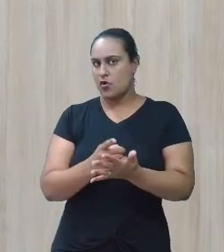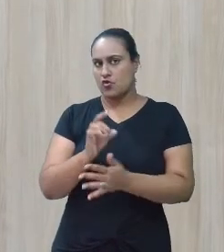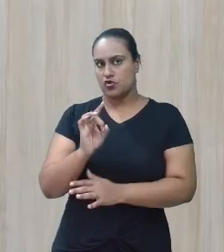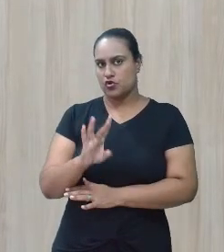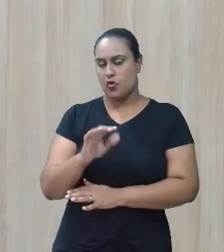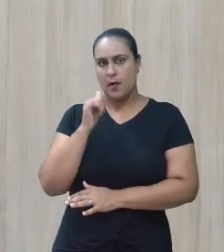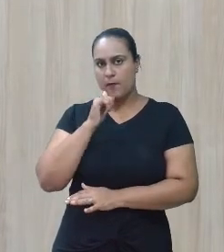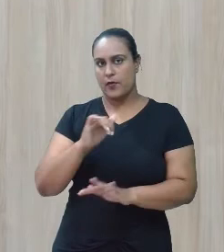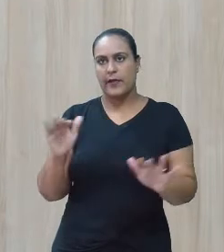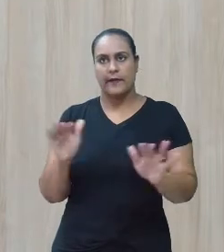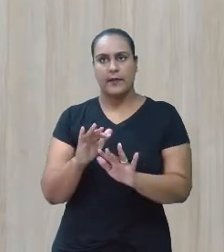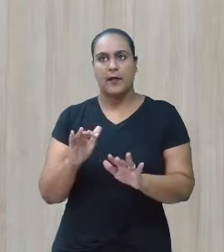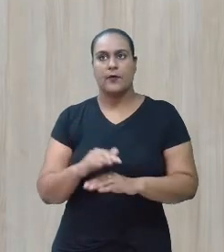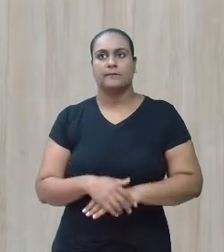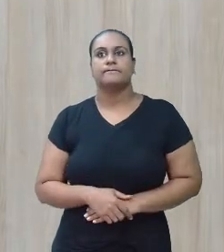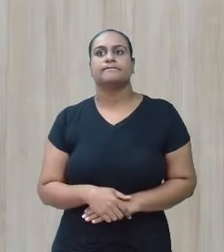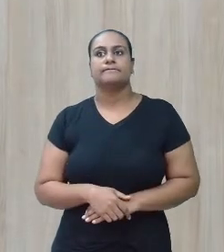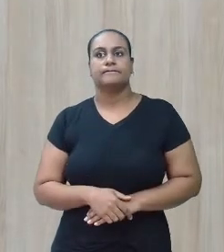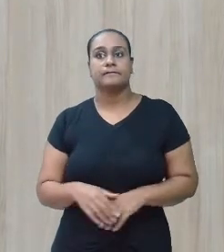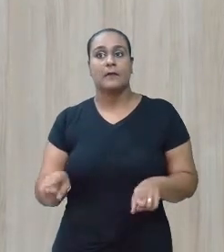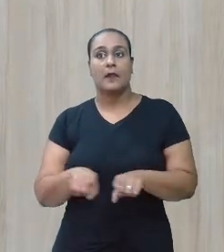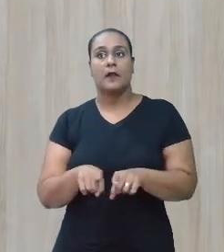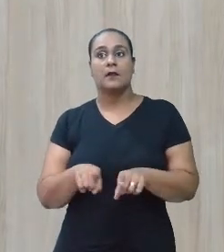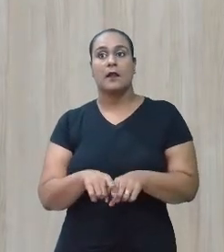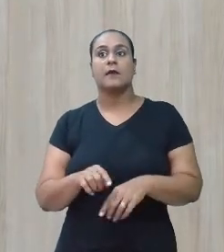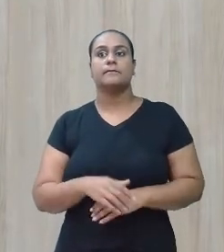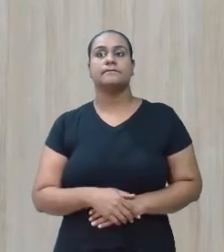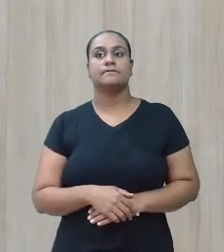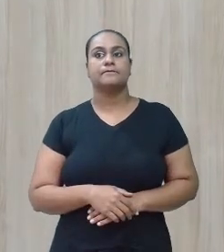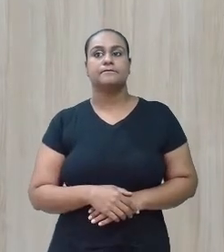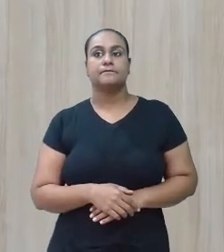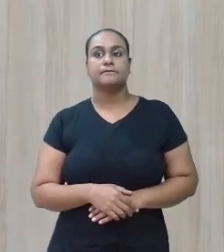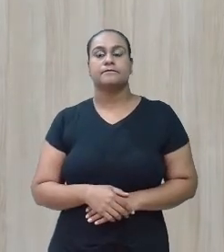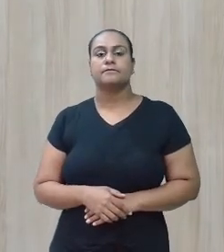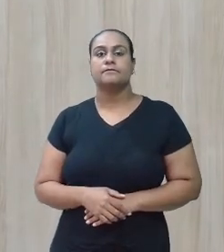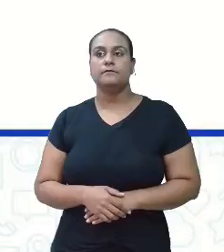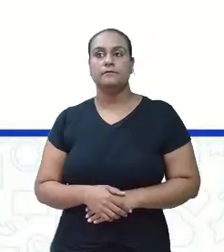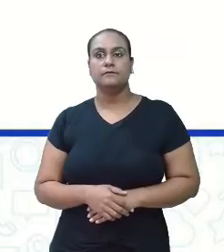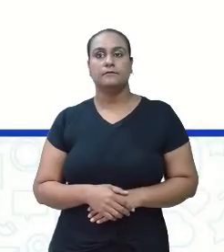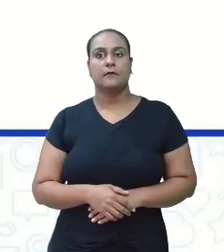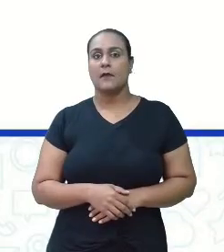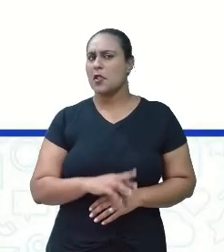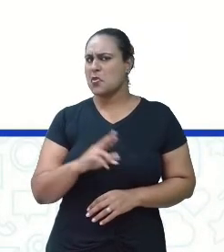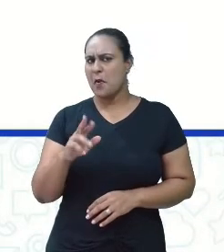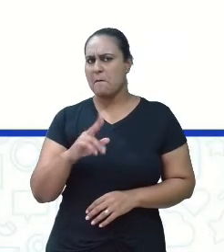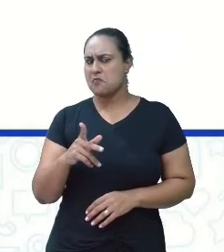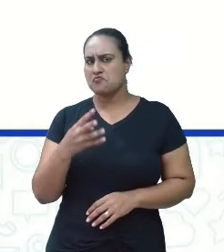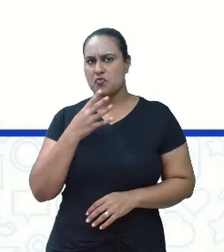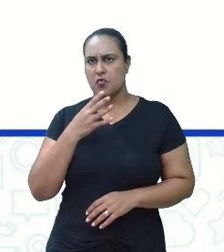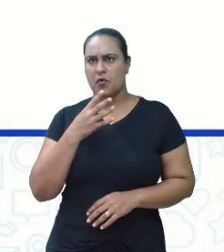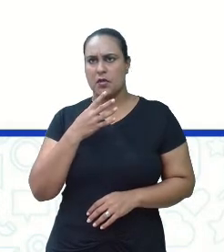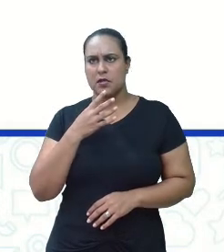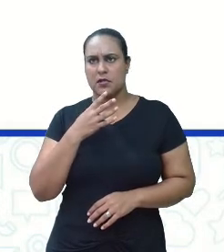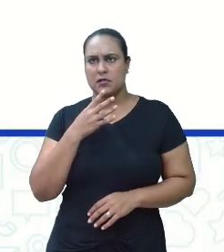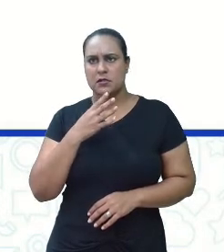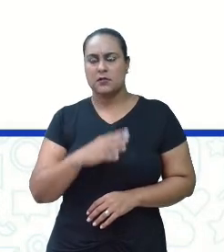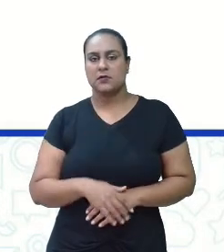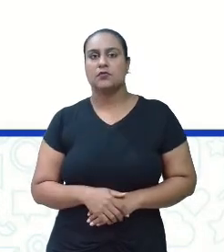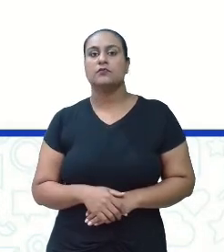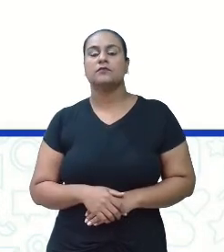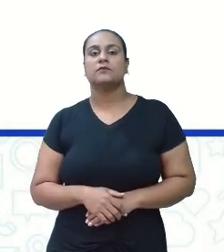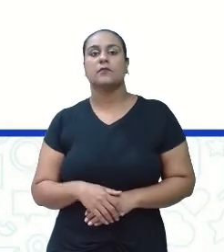é? E aqui nós vemos o implante contraceptivo, também não é muito conhecido. O